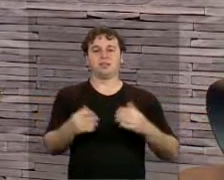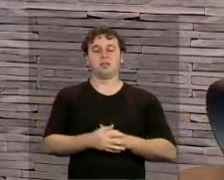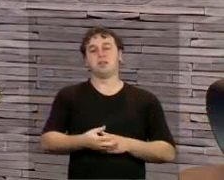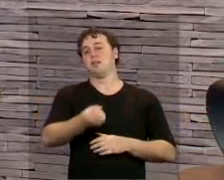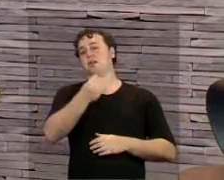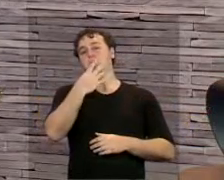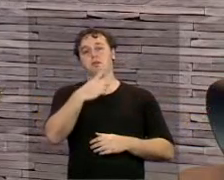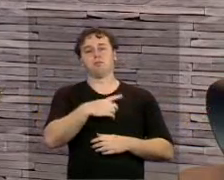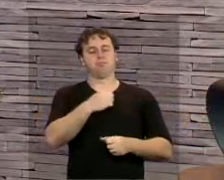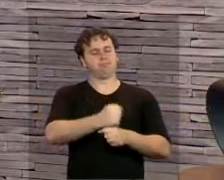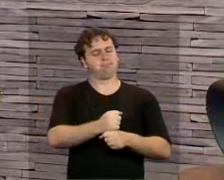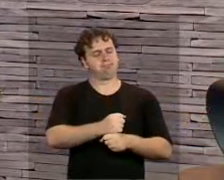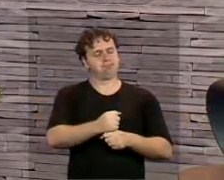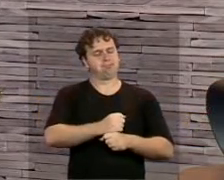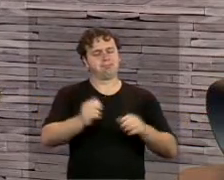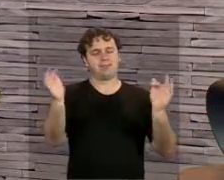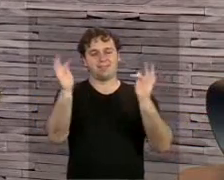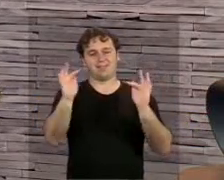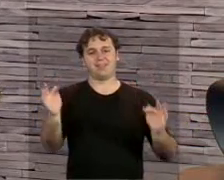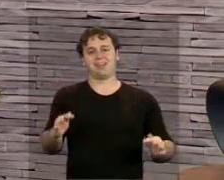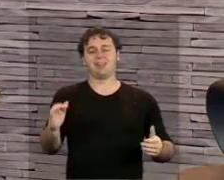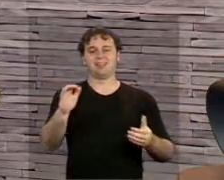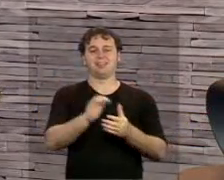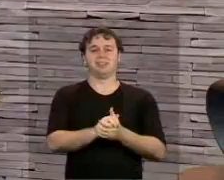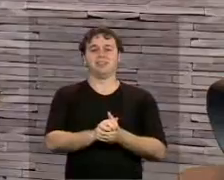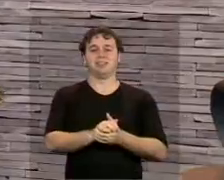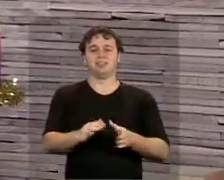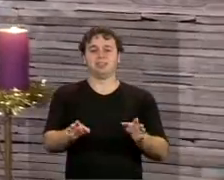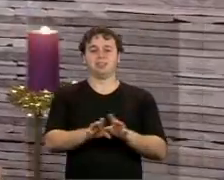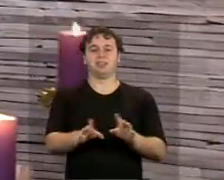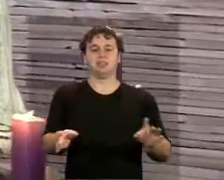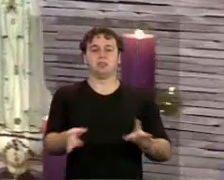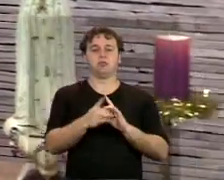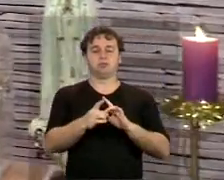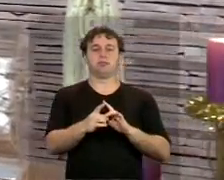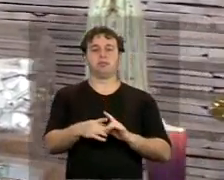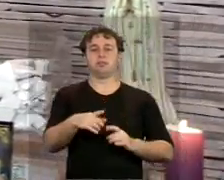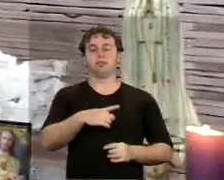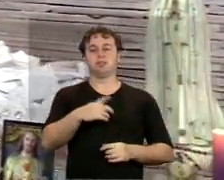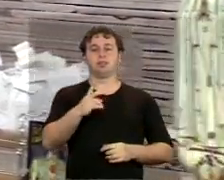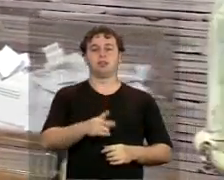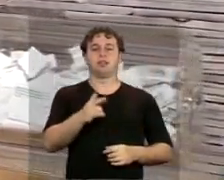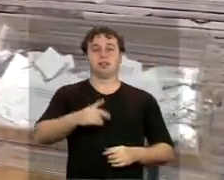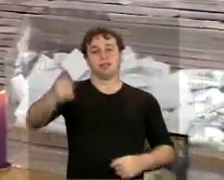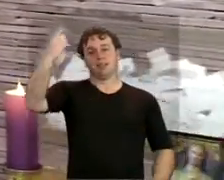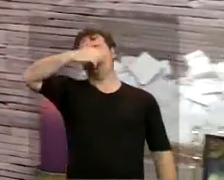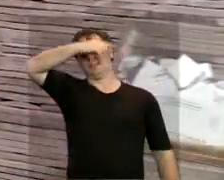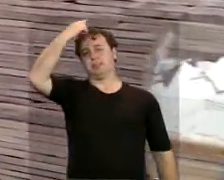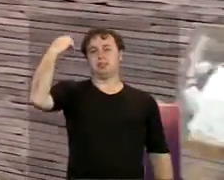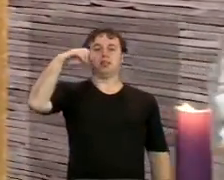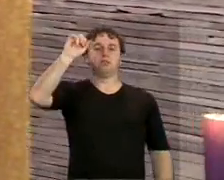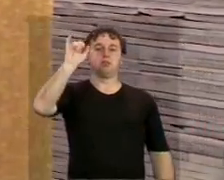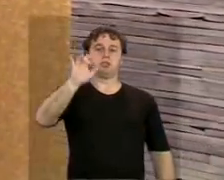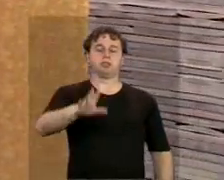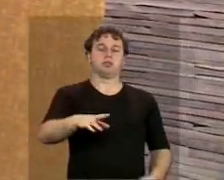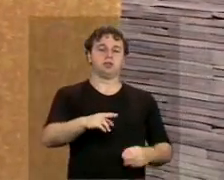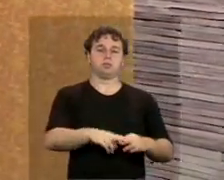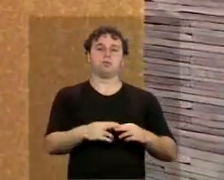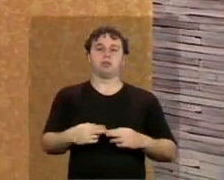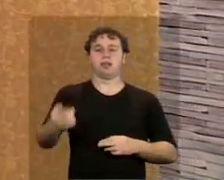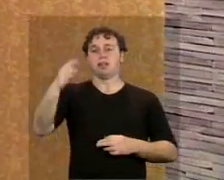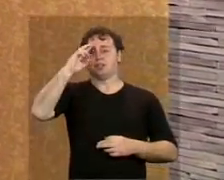venham muitos anos felizes de casamento e que essa união matrimonial seja sagrada e abençoada sempre pelas